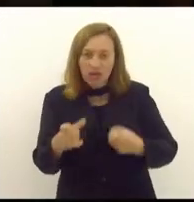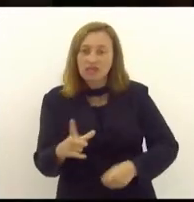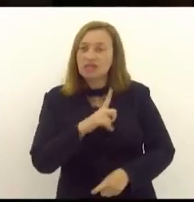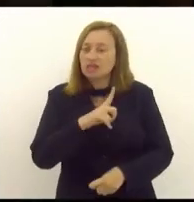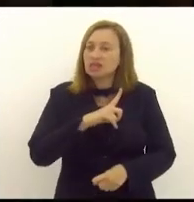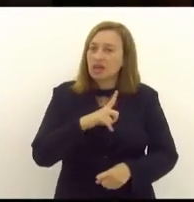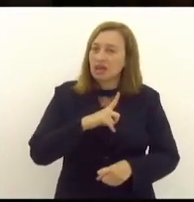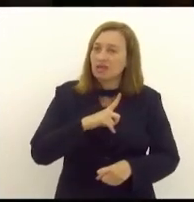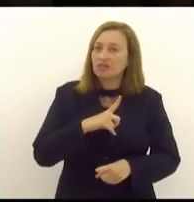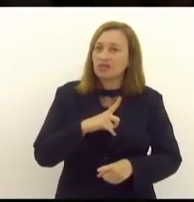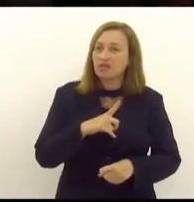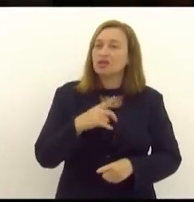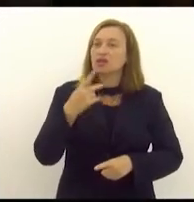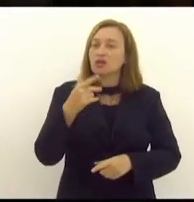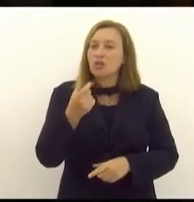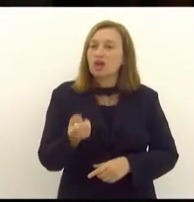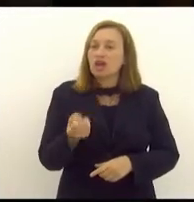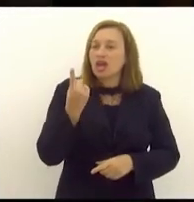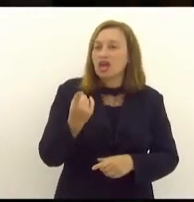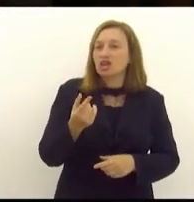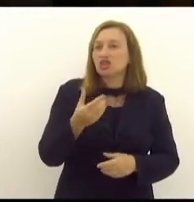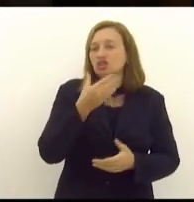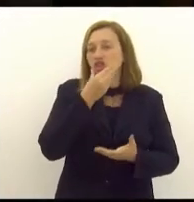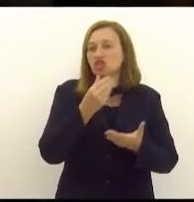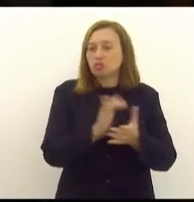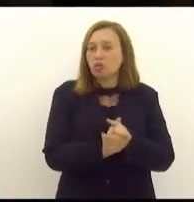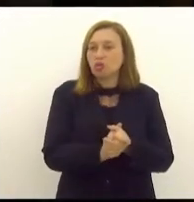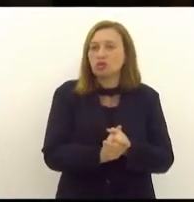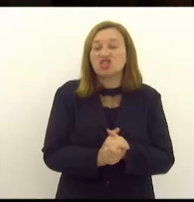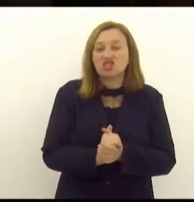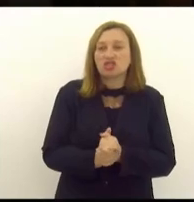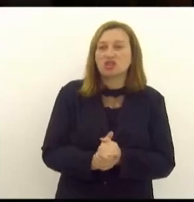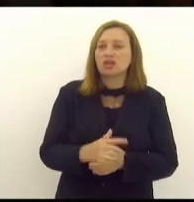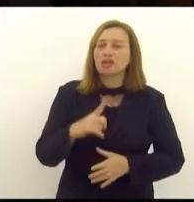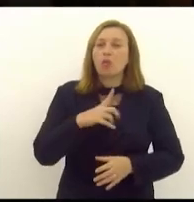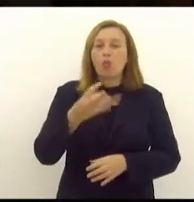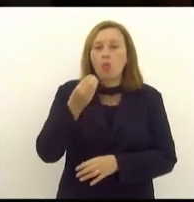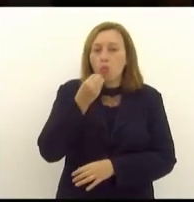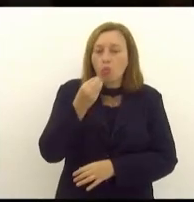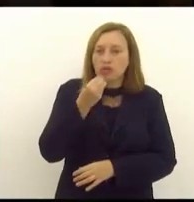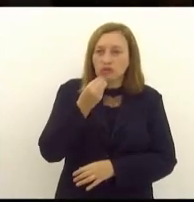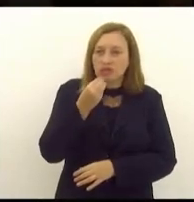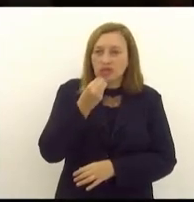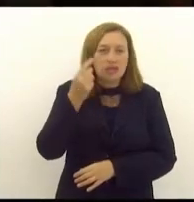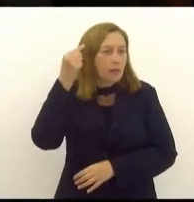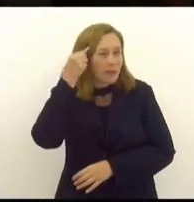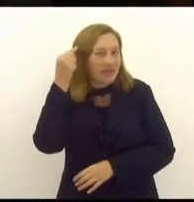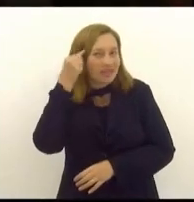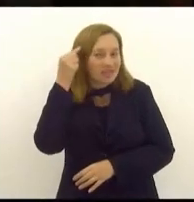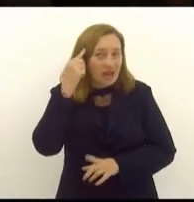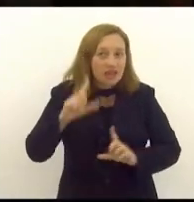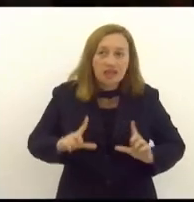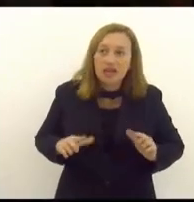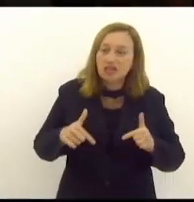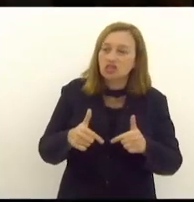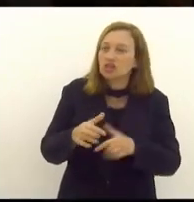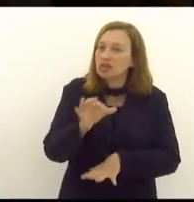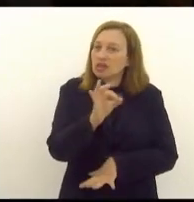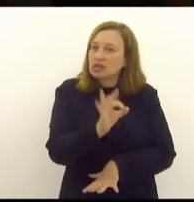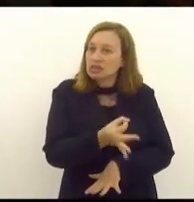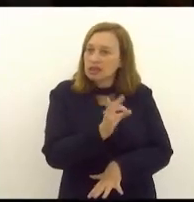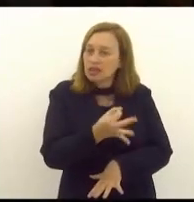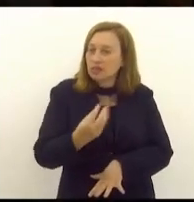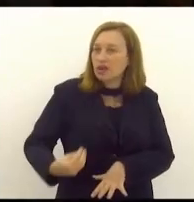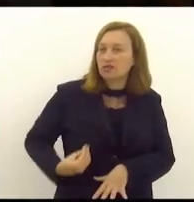seu agressor esse companheiro a gente tem aí a oportunidade de pensar em ações concretas